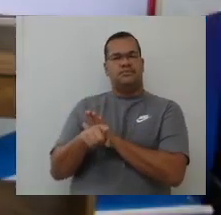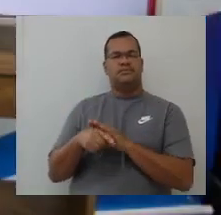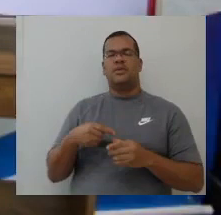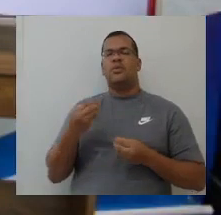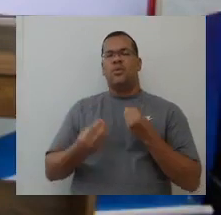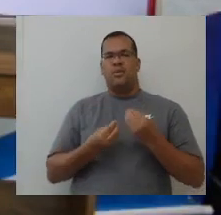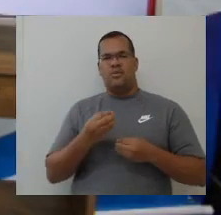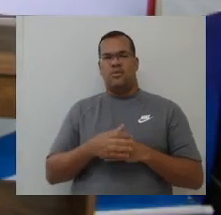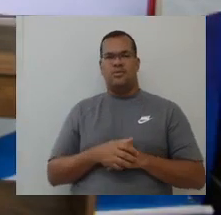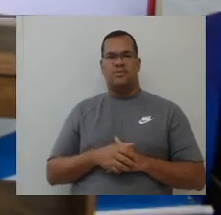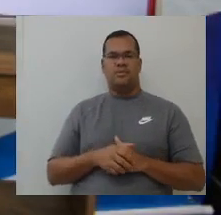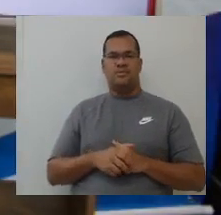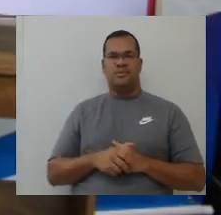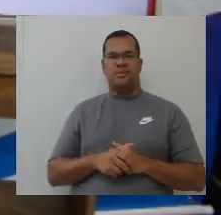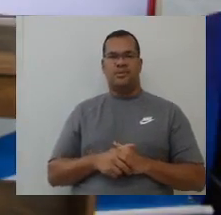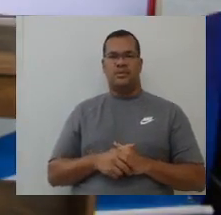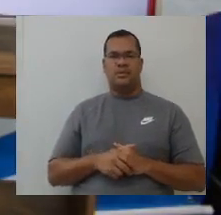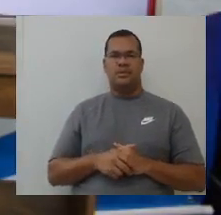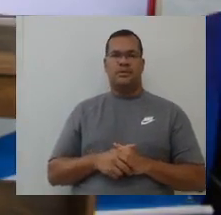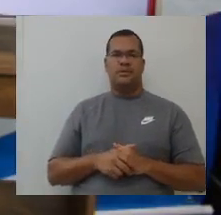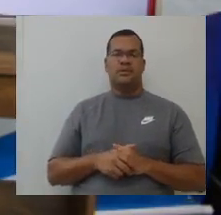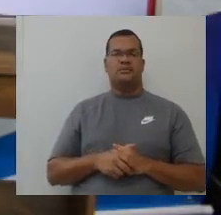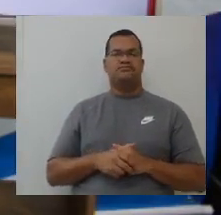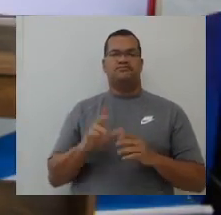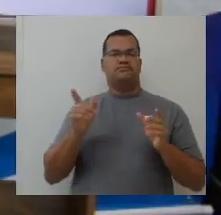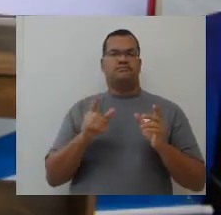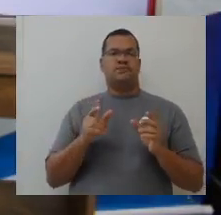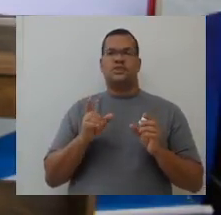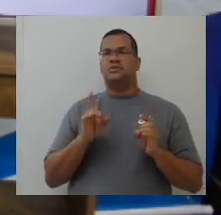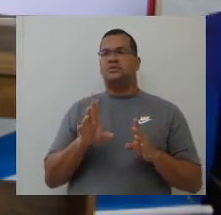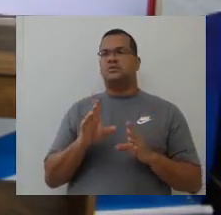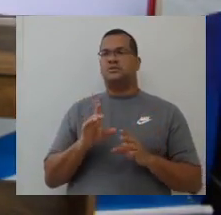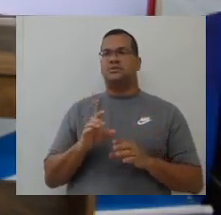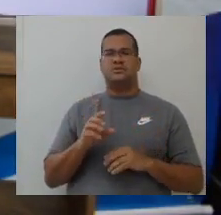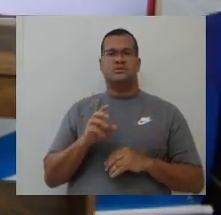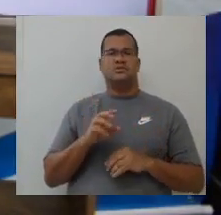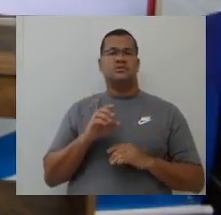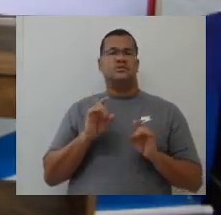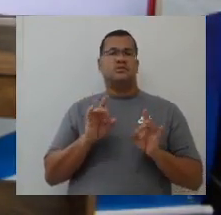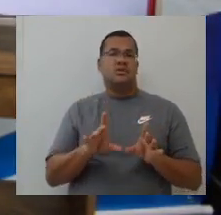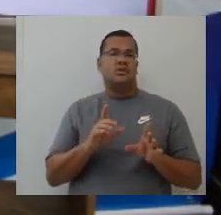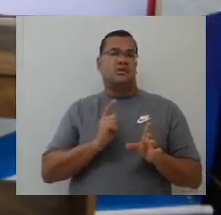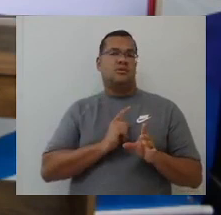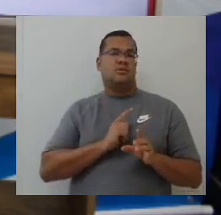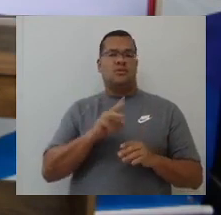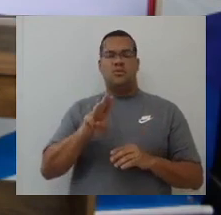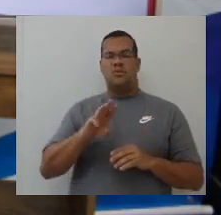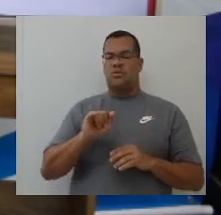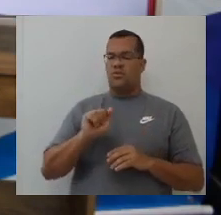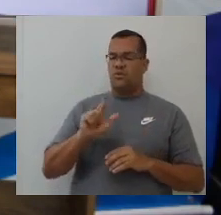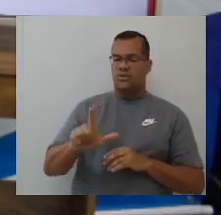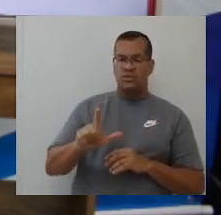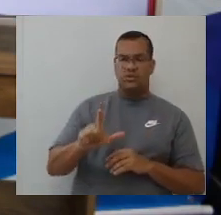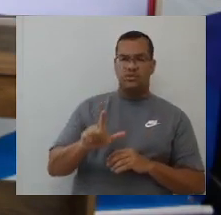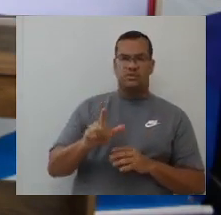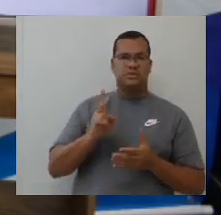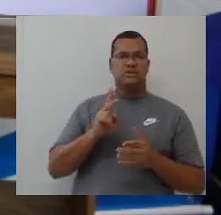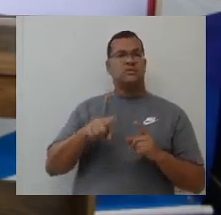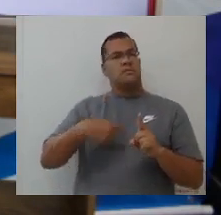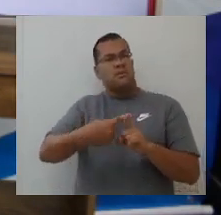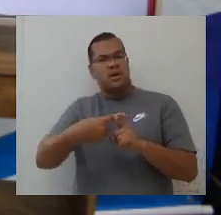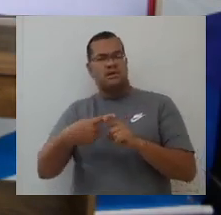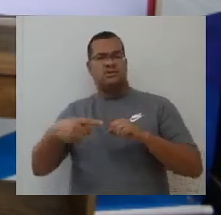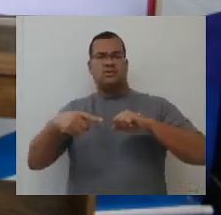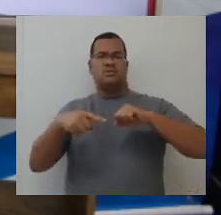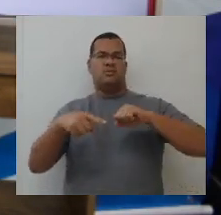é que eu faço? Uma fórmula. Não tem muita coisa pra fazer, é só colocar o eu, depois o pronome you. Vai ser sempre you,